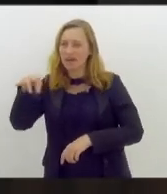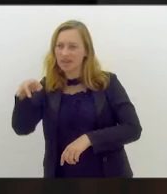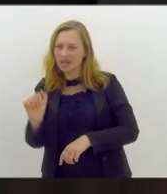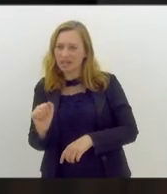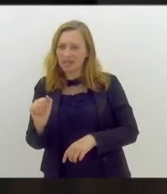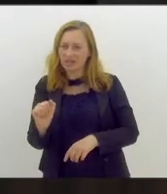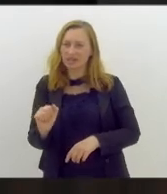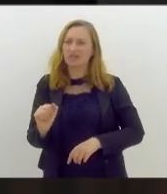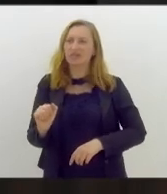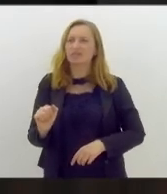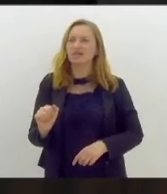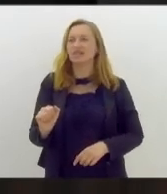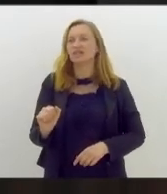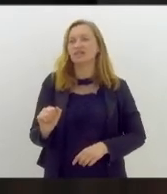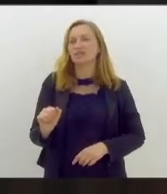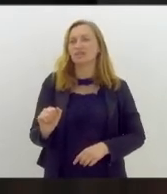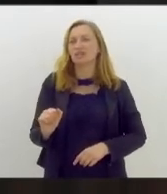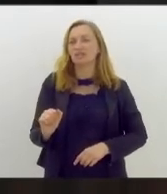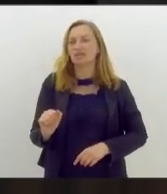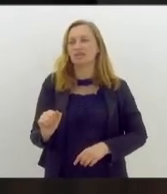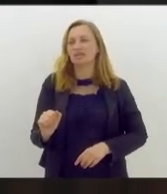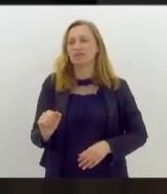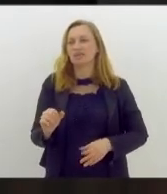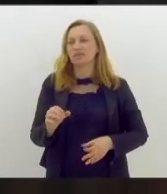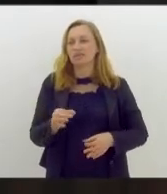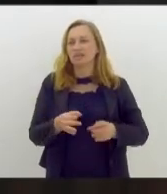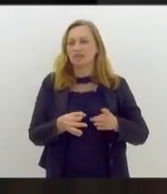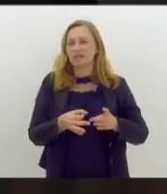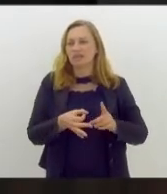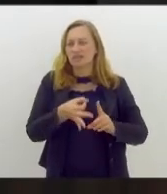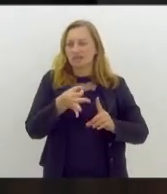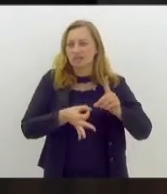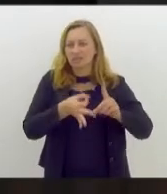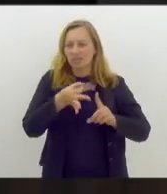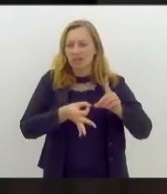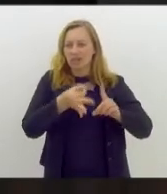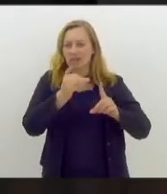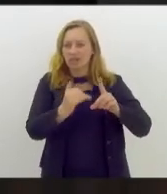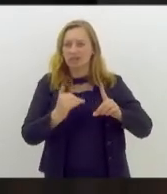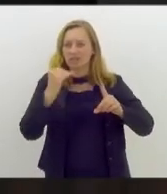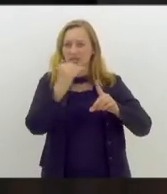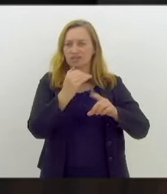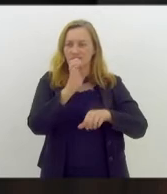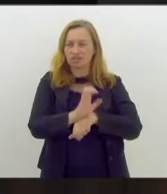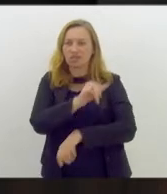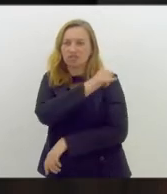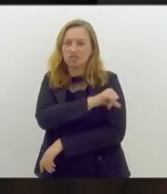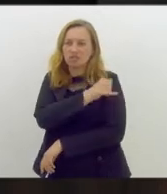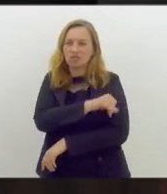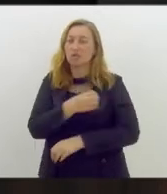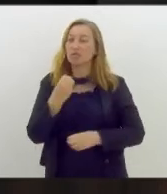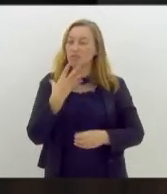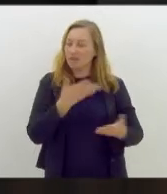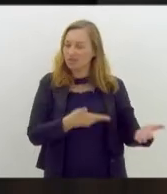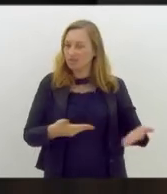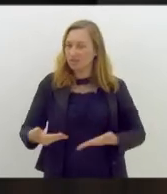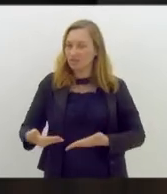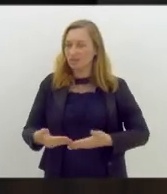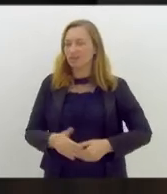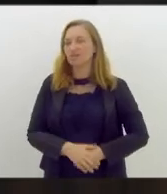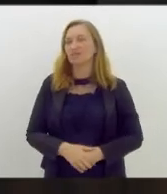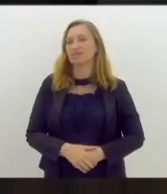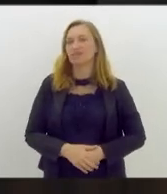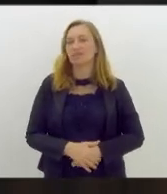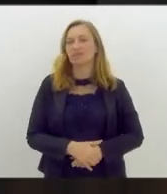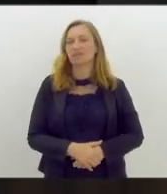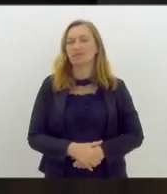Pereira de Oliveira, excelentíssima senhora desembargadora do Tribunal de Justiça do Estado do Rio de Janeiro, seja muito bem-vinda,